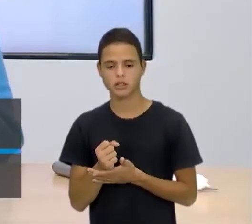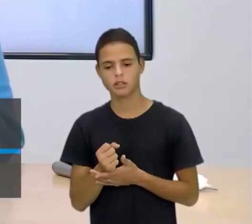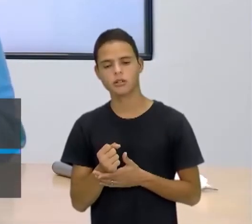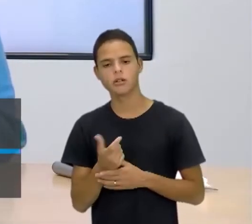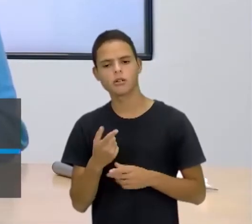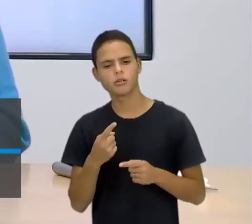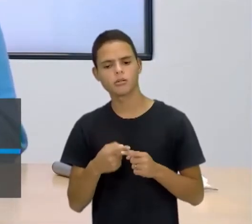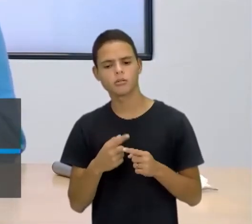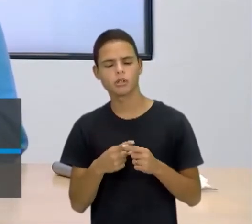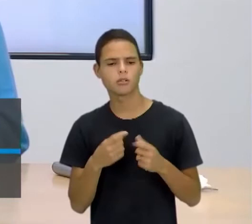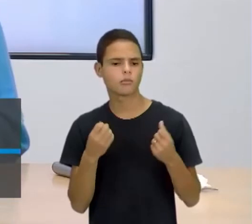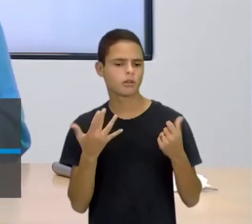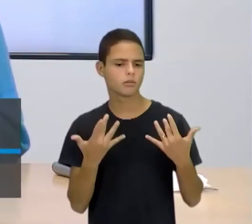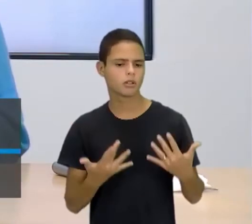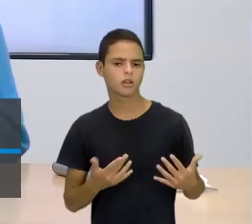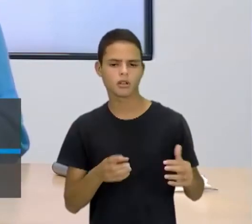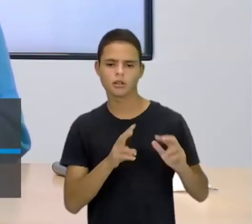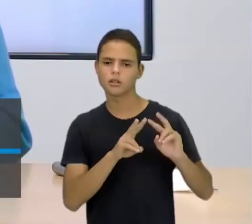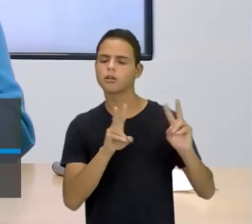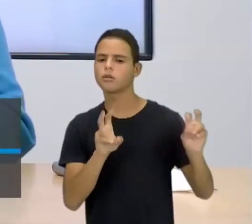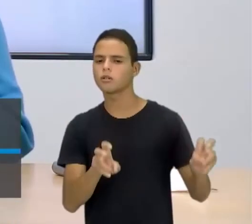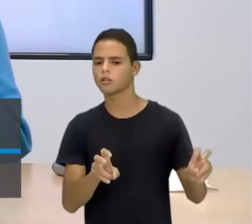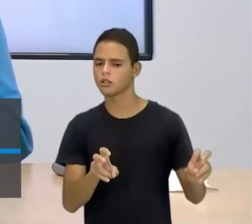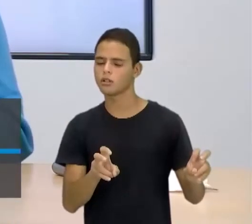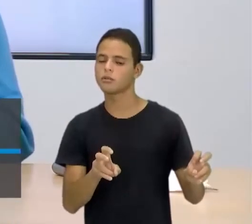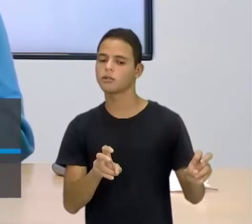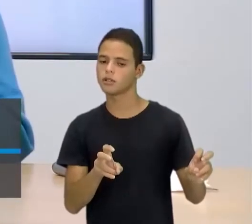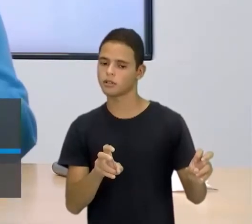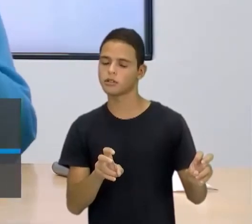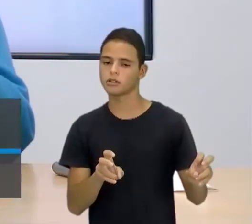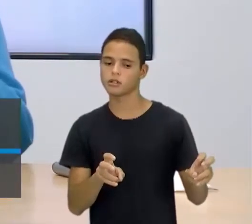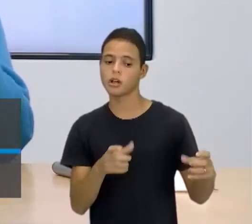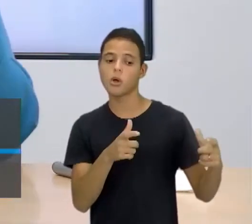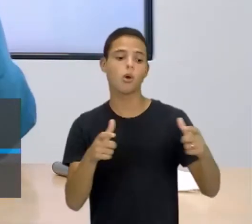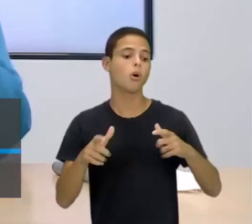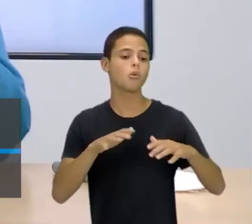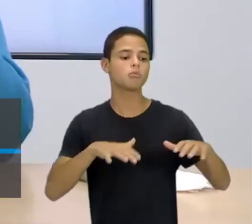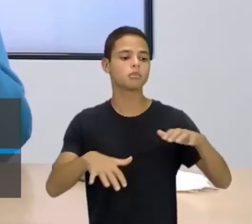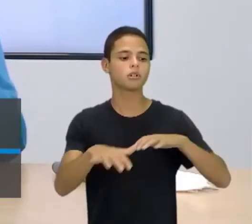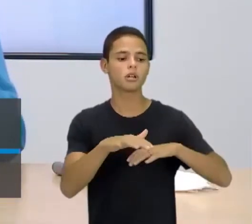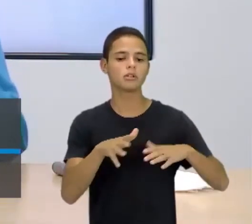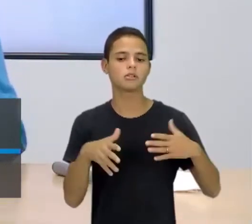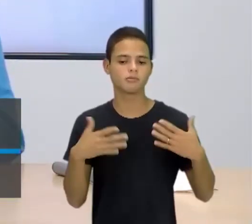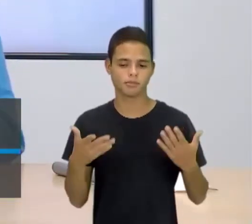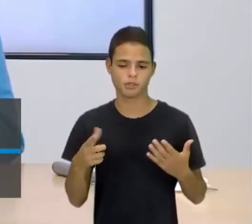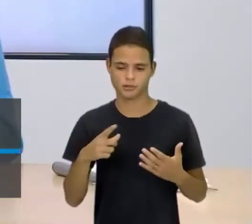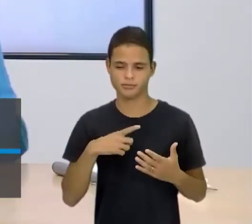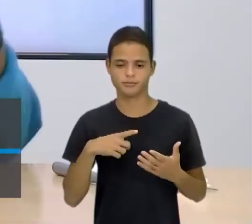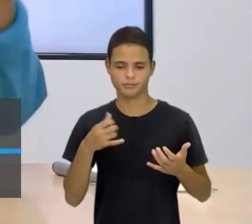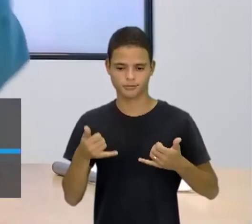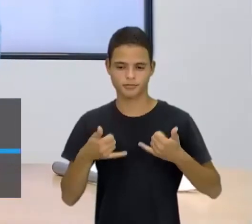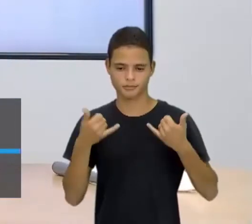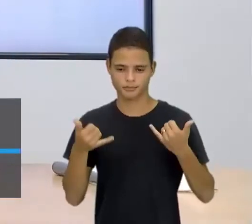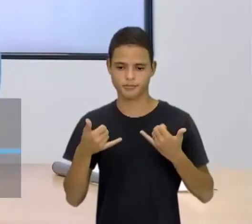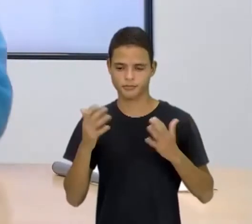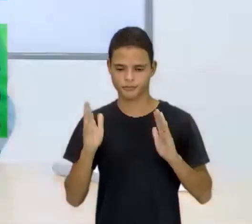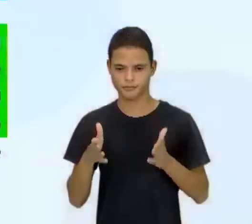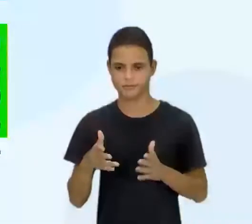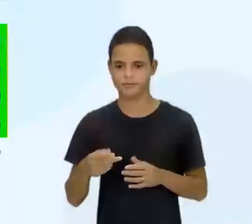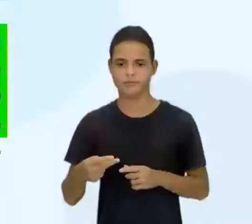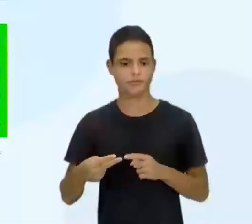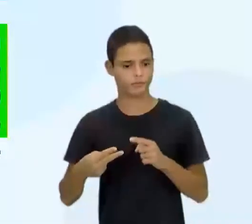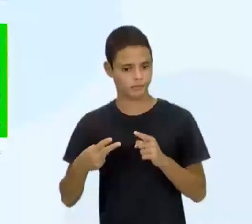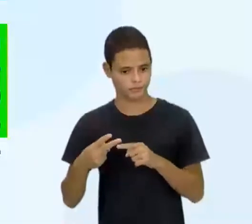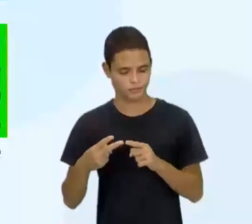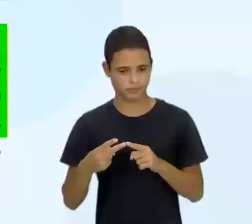sobre aquele assunto, aí já diz ali o que é e que região, que nós vimos essas informações no título, beleza? Na segunda parte ali,